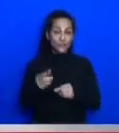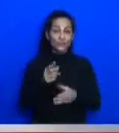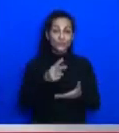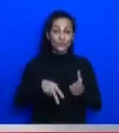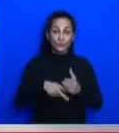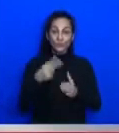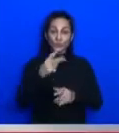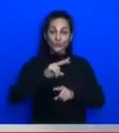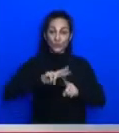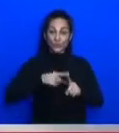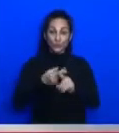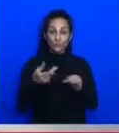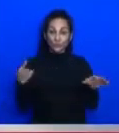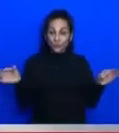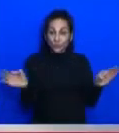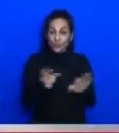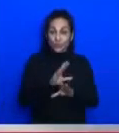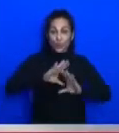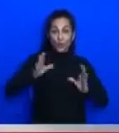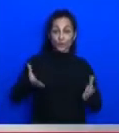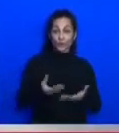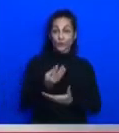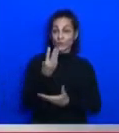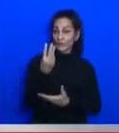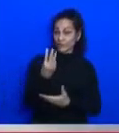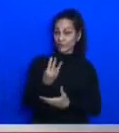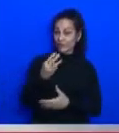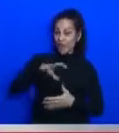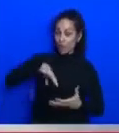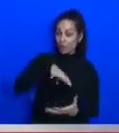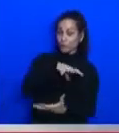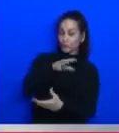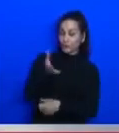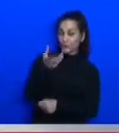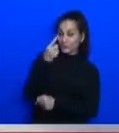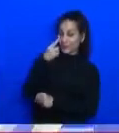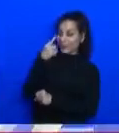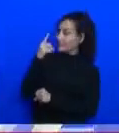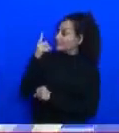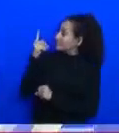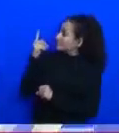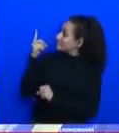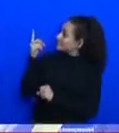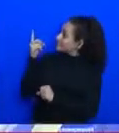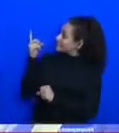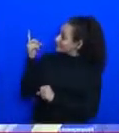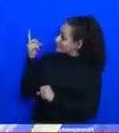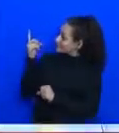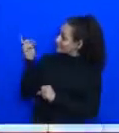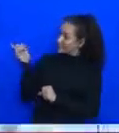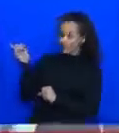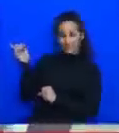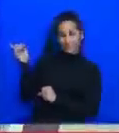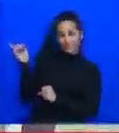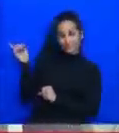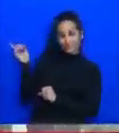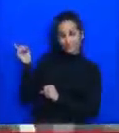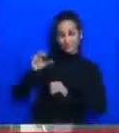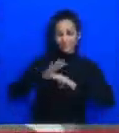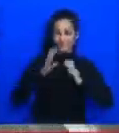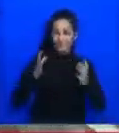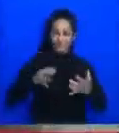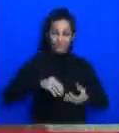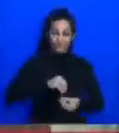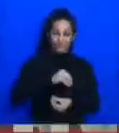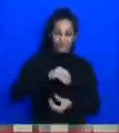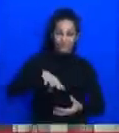Sena. Tudo pronto. O globo número 3 ligado, bolas posicionadas, valendo.